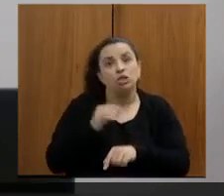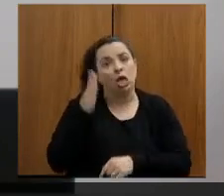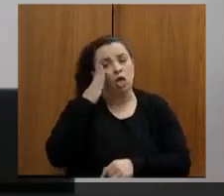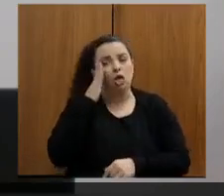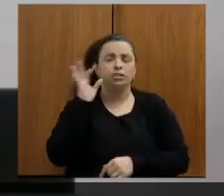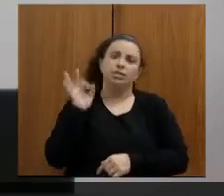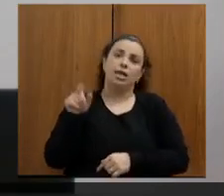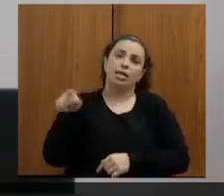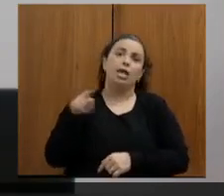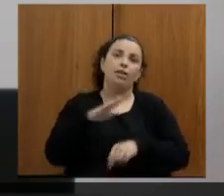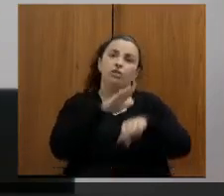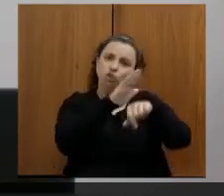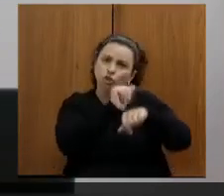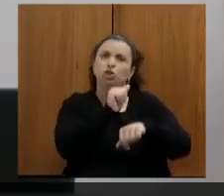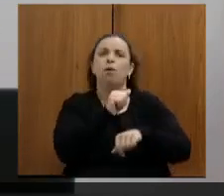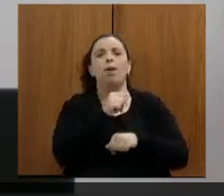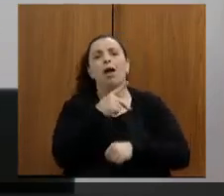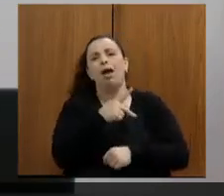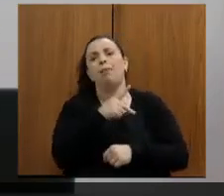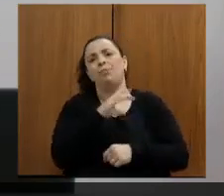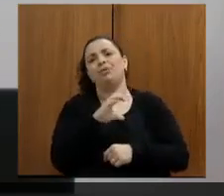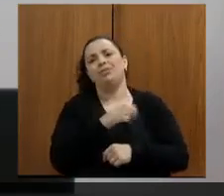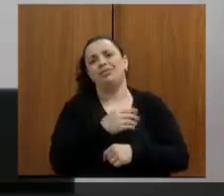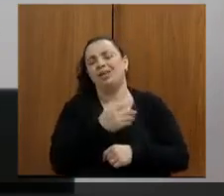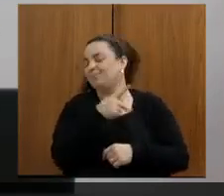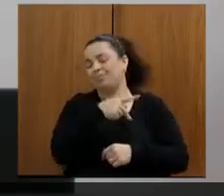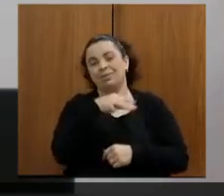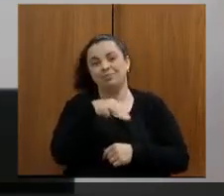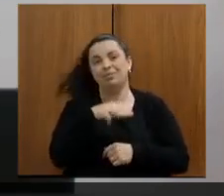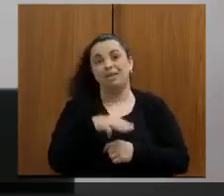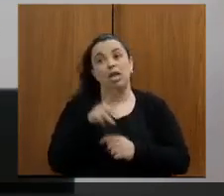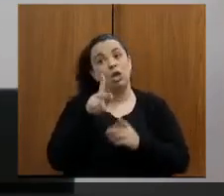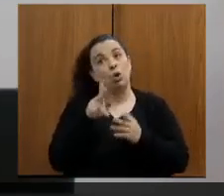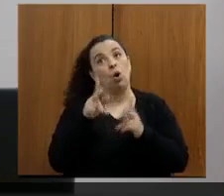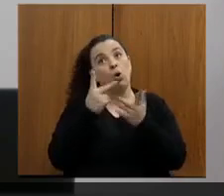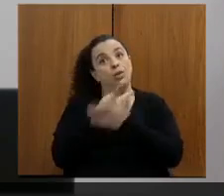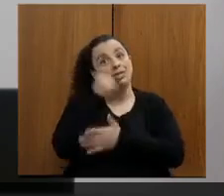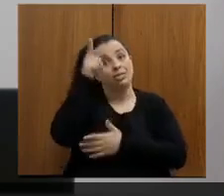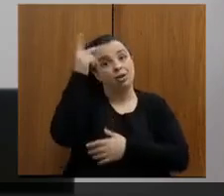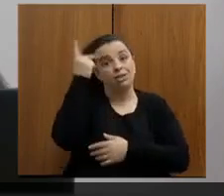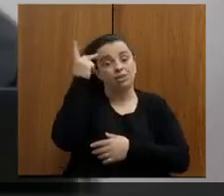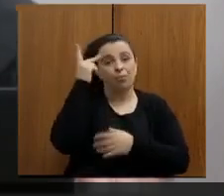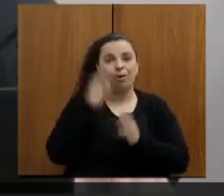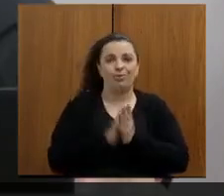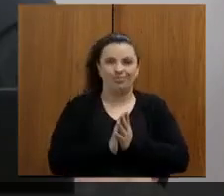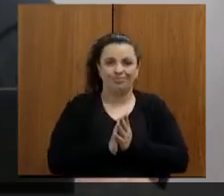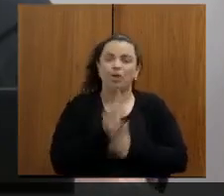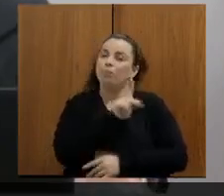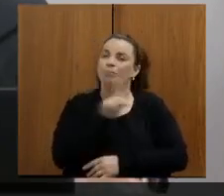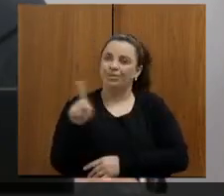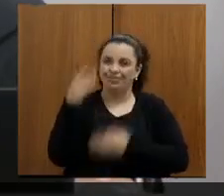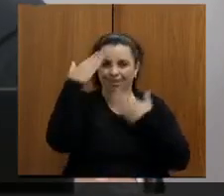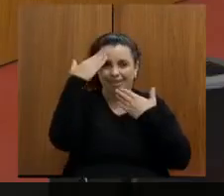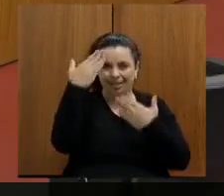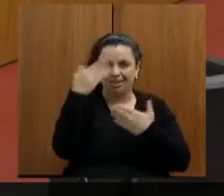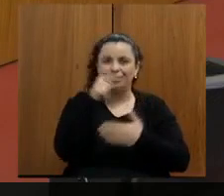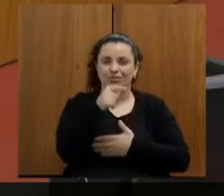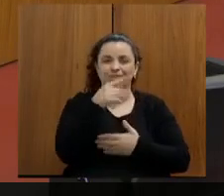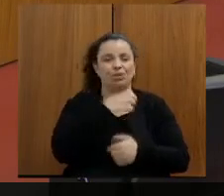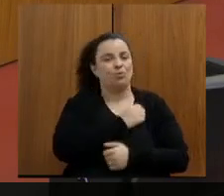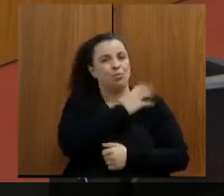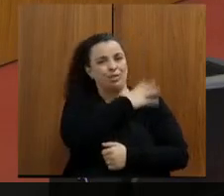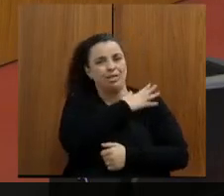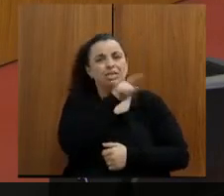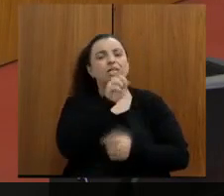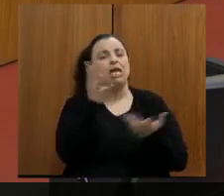que chamar a polícia Quando aconteceu lá no Estado de São Paulo Presidente o comandante o show